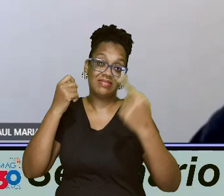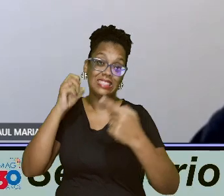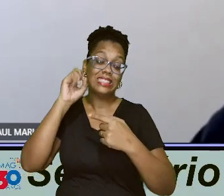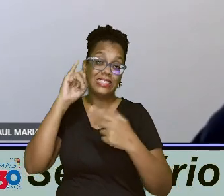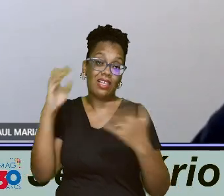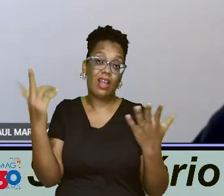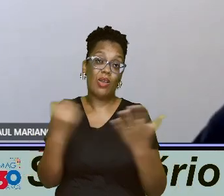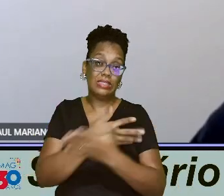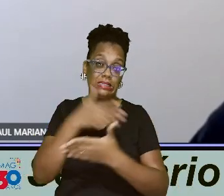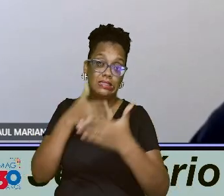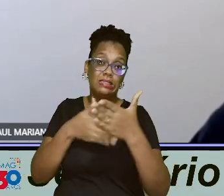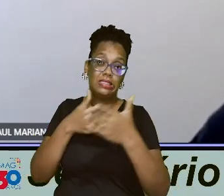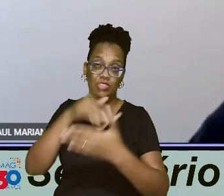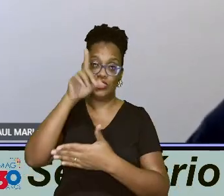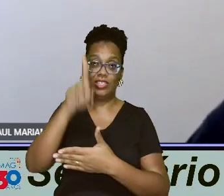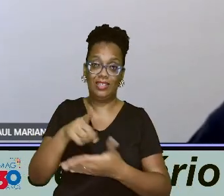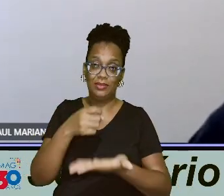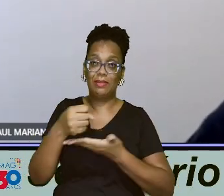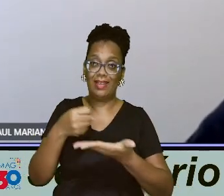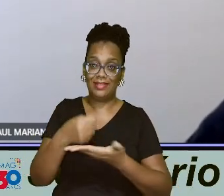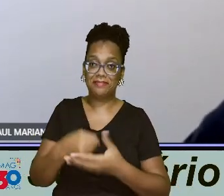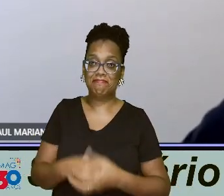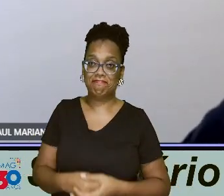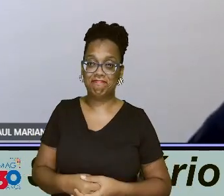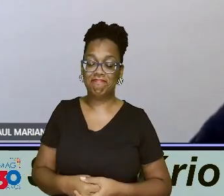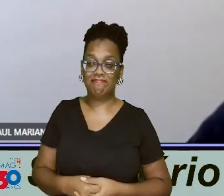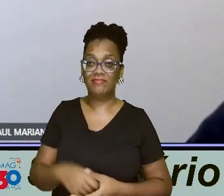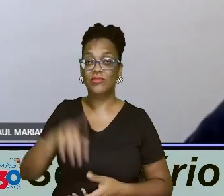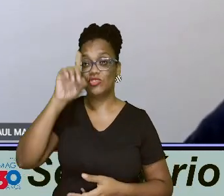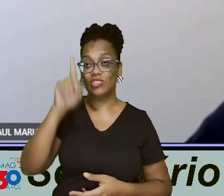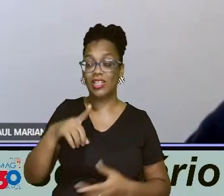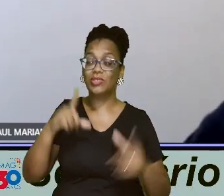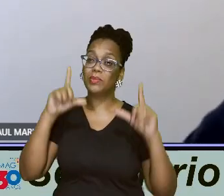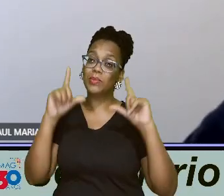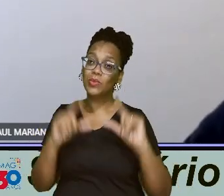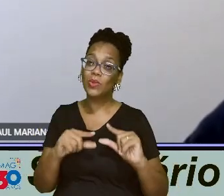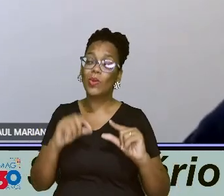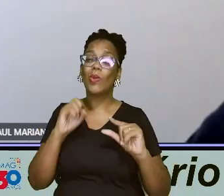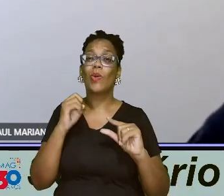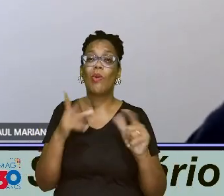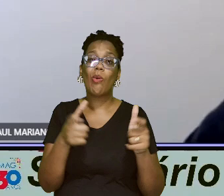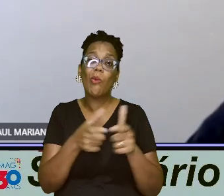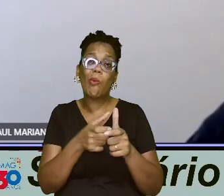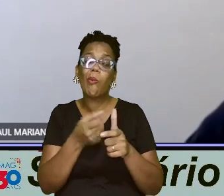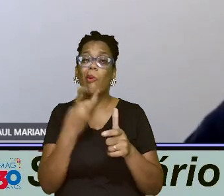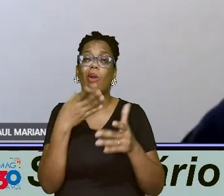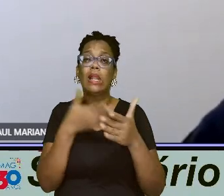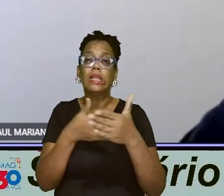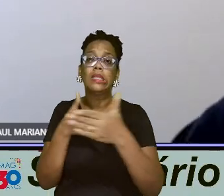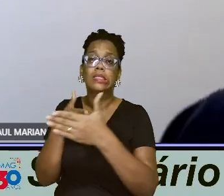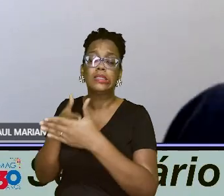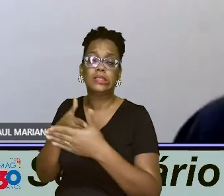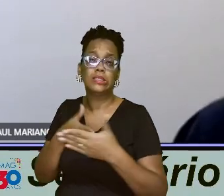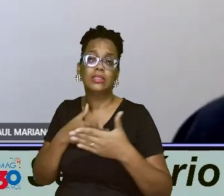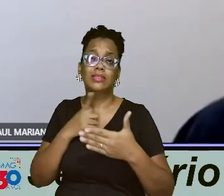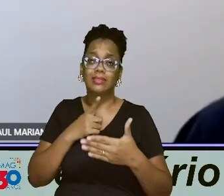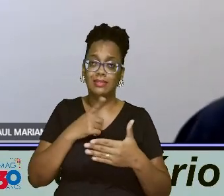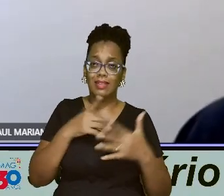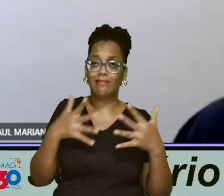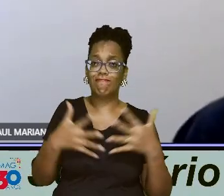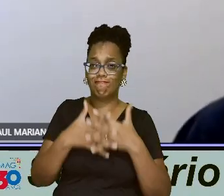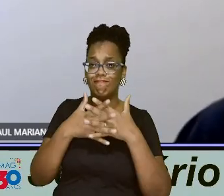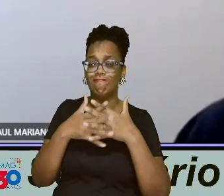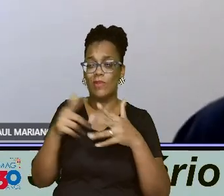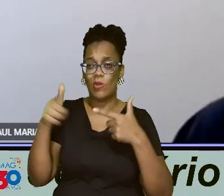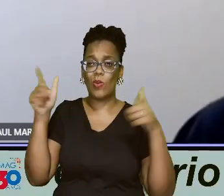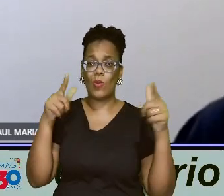vier a restringir um direito fundamental, né? Um direito de minoria ou alguma situação mais limítrofe onde haja conflitos de